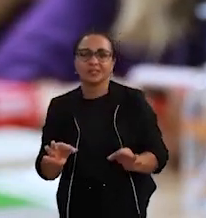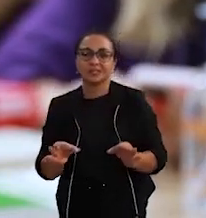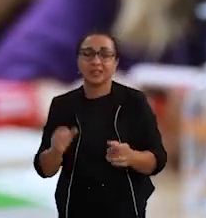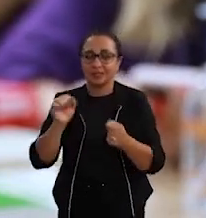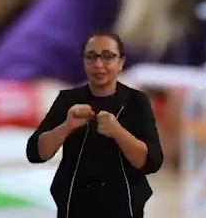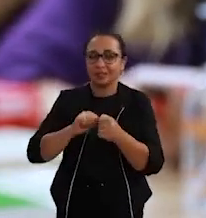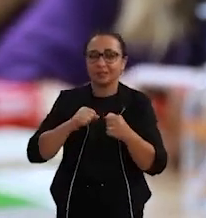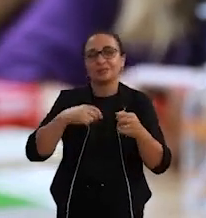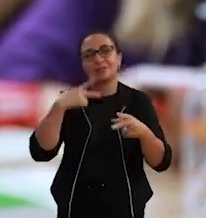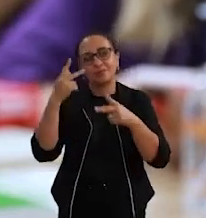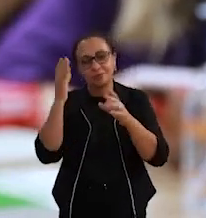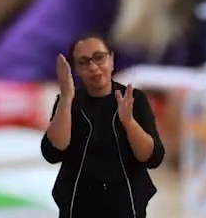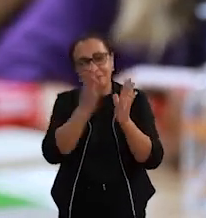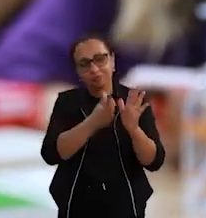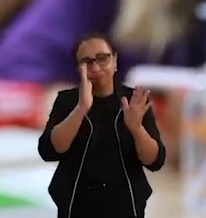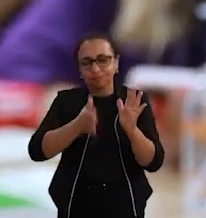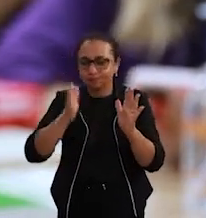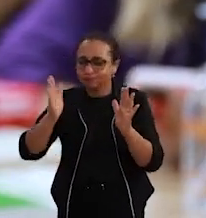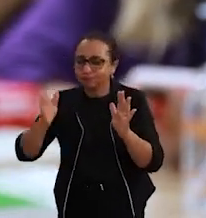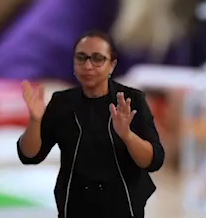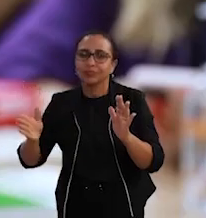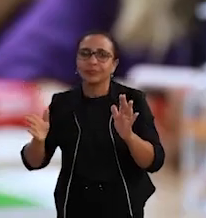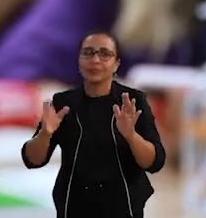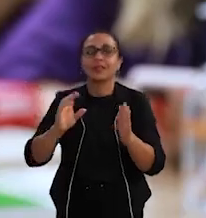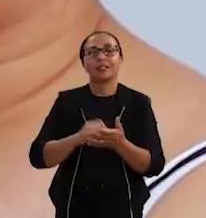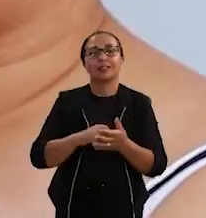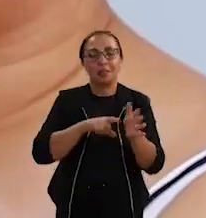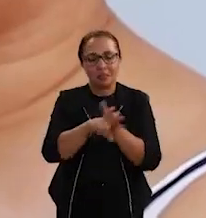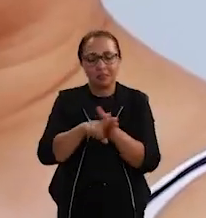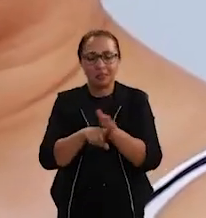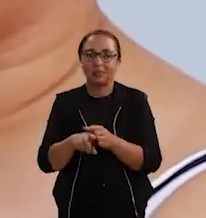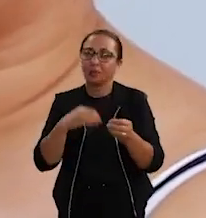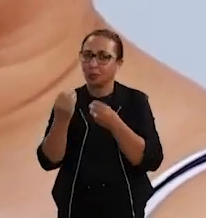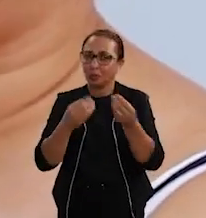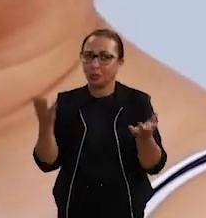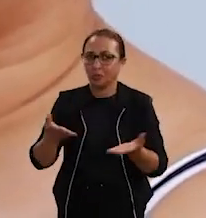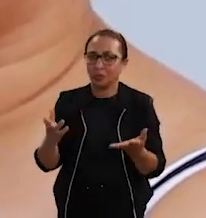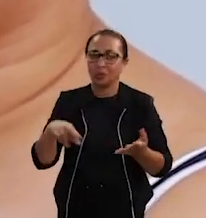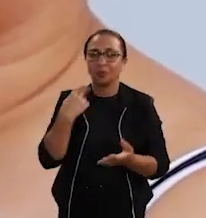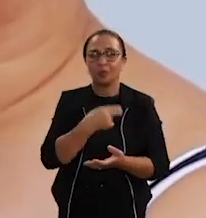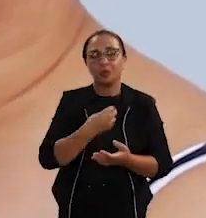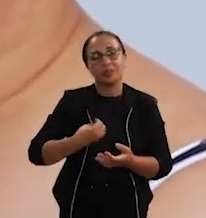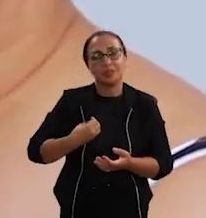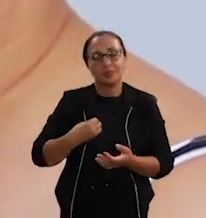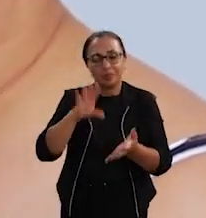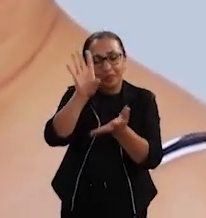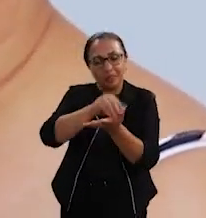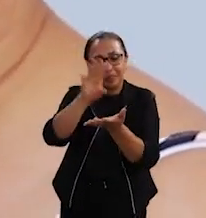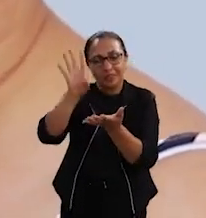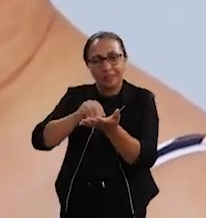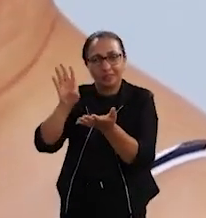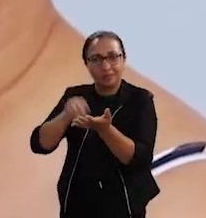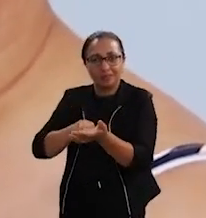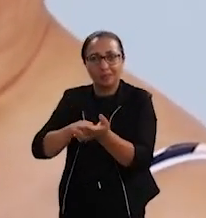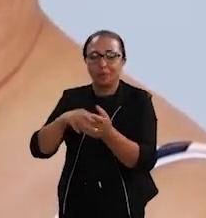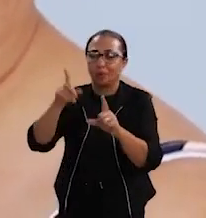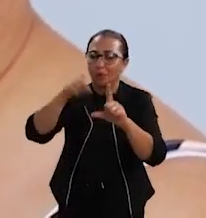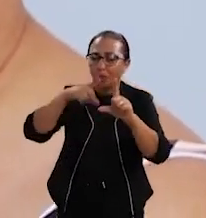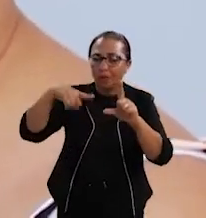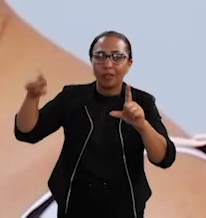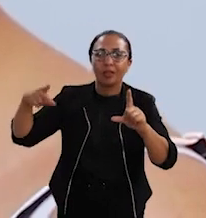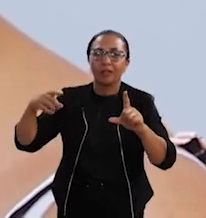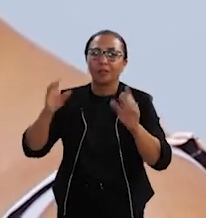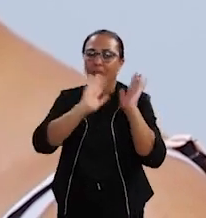começar a executar as fases da pesquisa, né? Como no momento a gente está fazendo esse levantamento dos